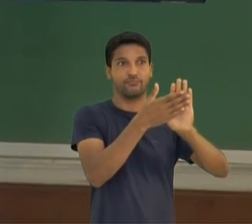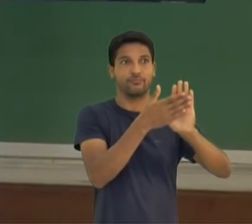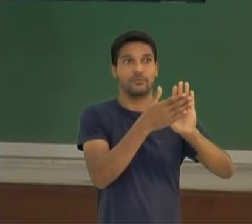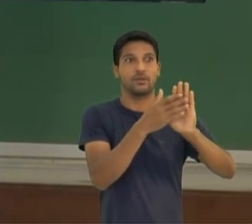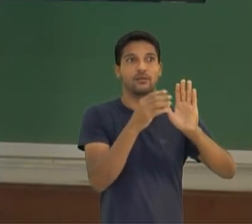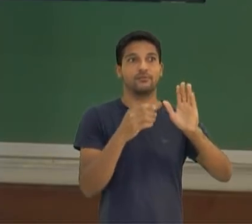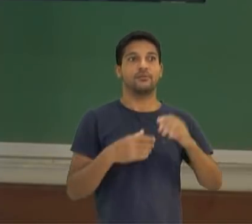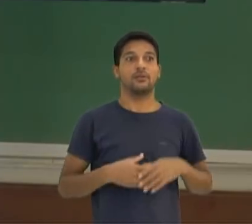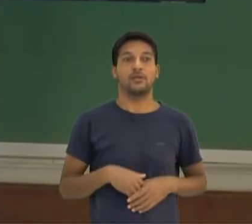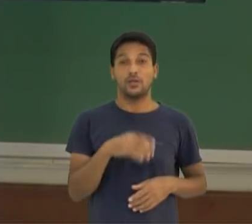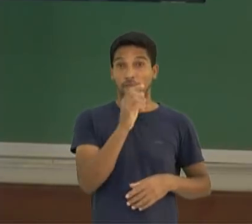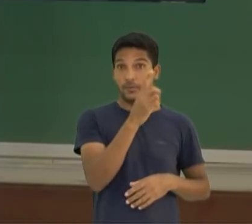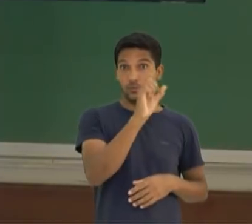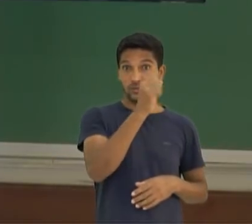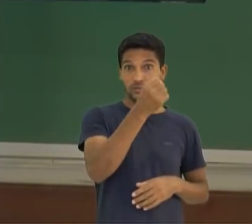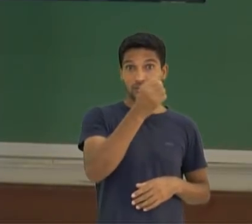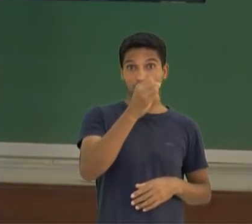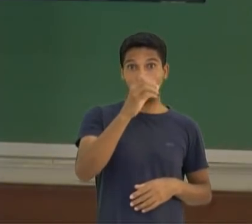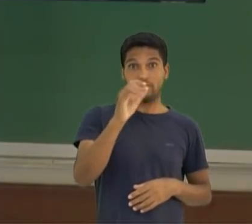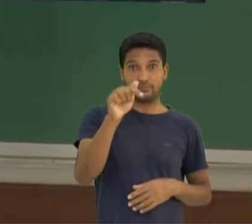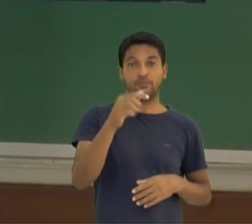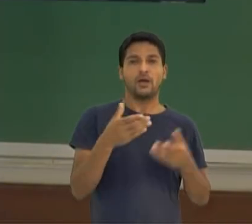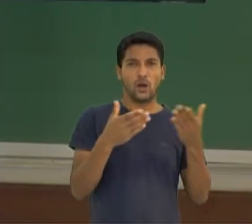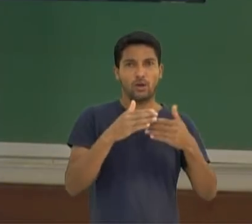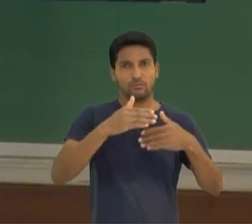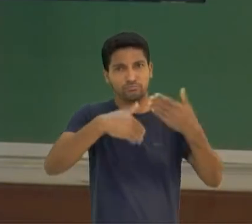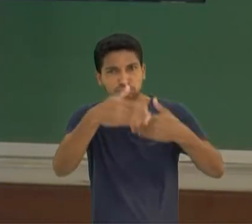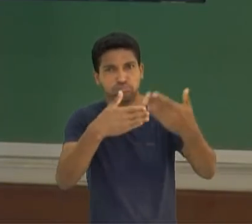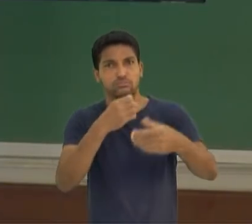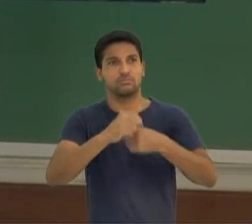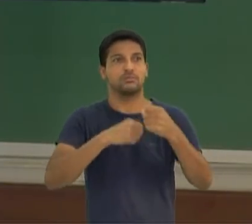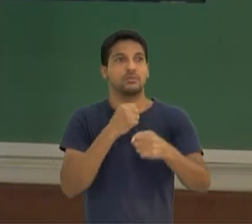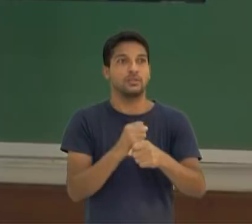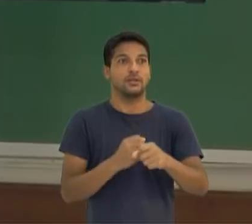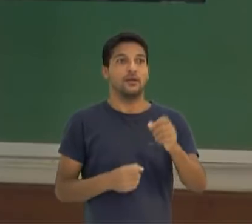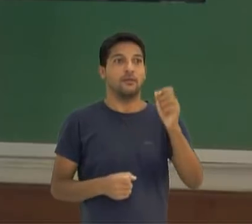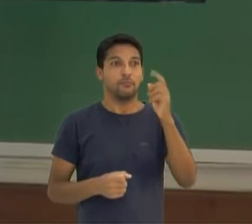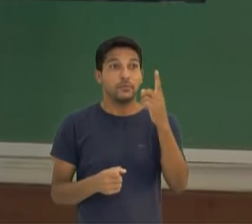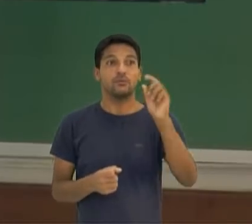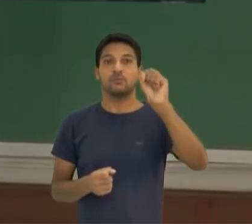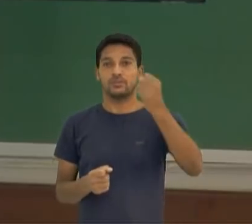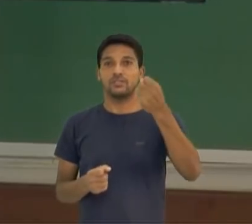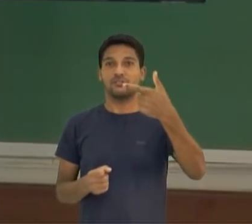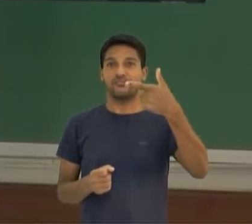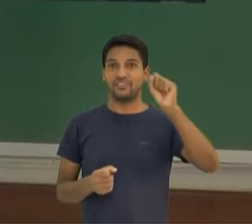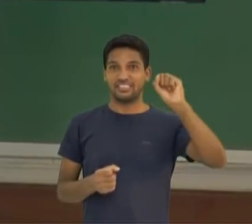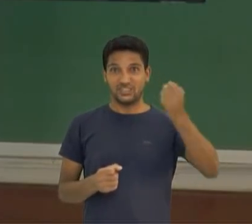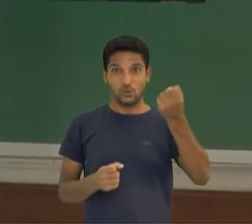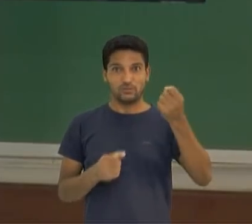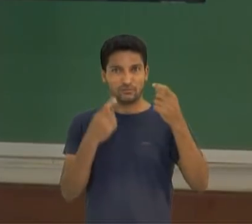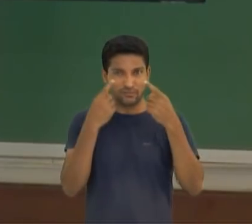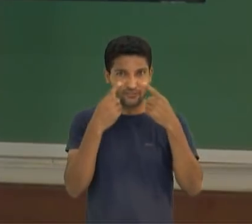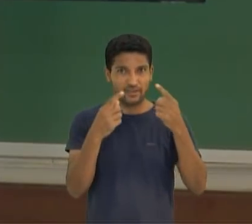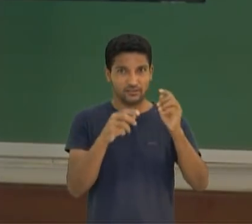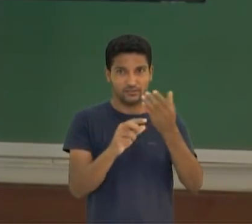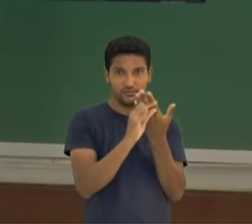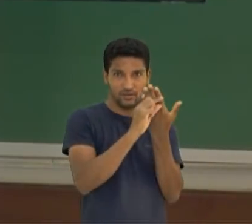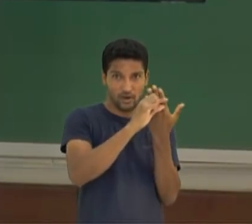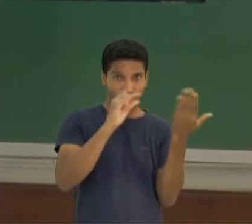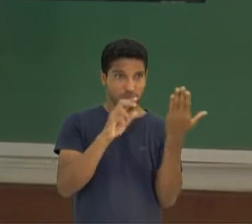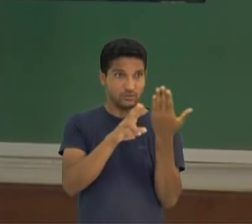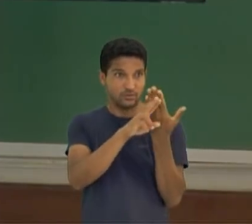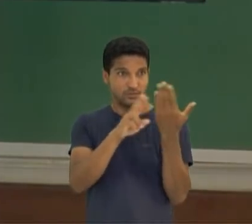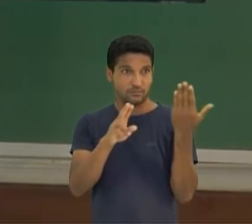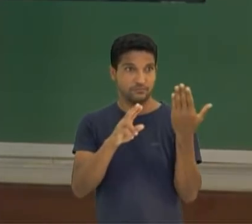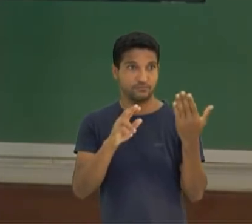1828, tá? Veio um cara chamado Wöhler, certo? Não sei se eu falei o nome dele correto, mas enfim, acho que é